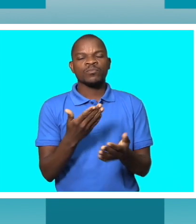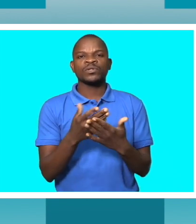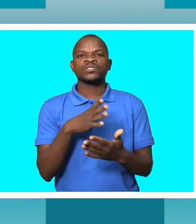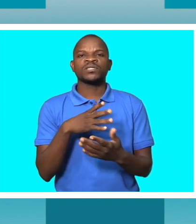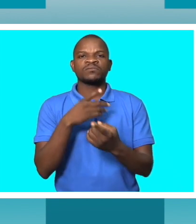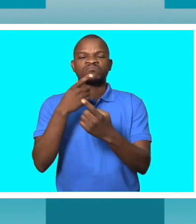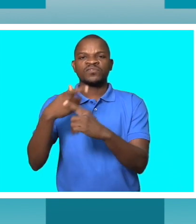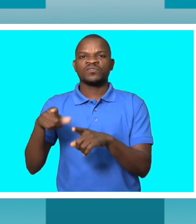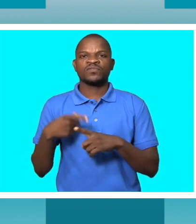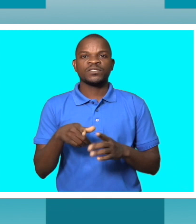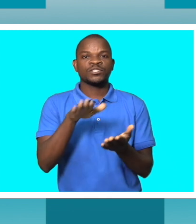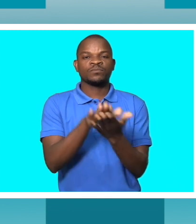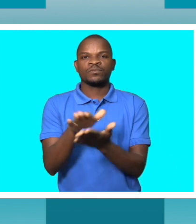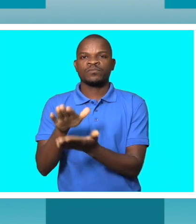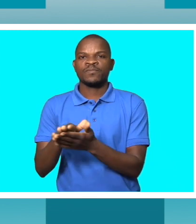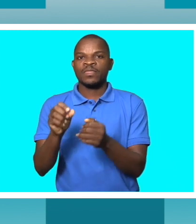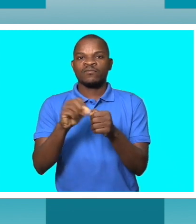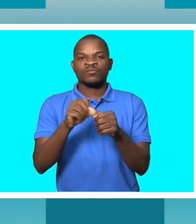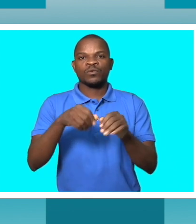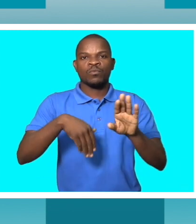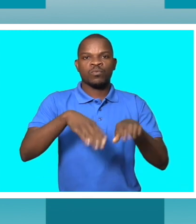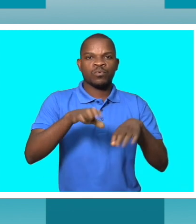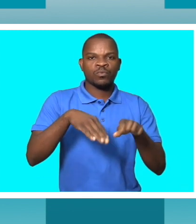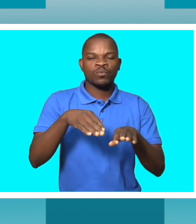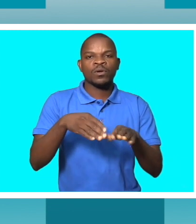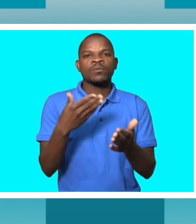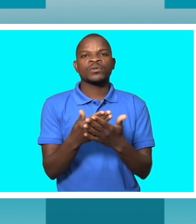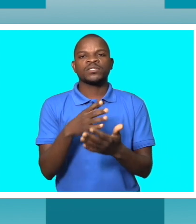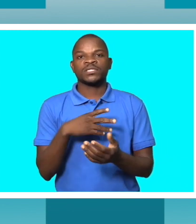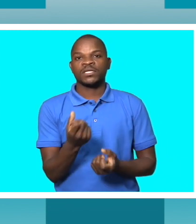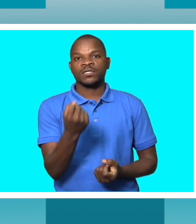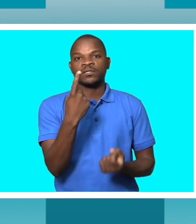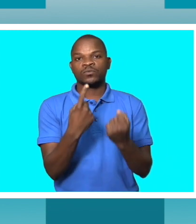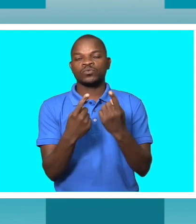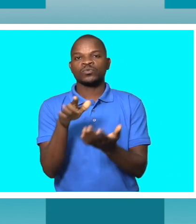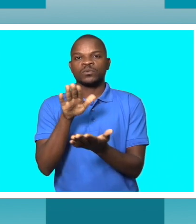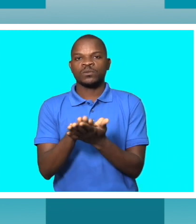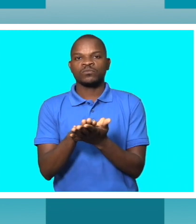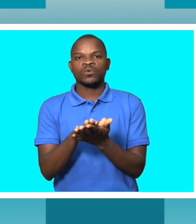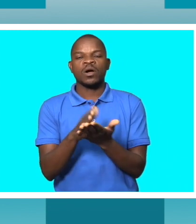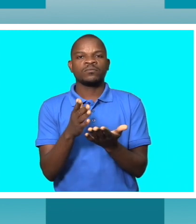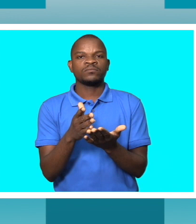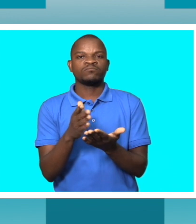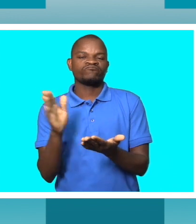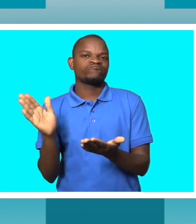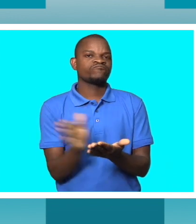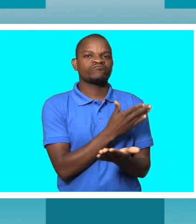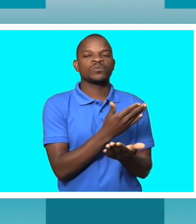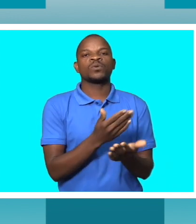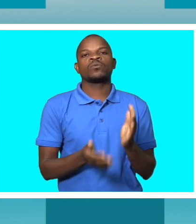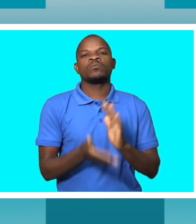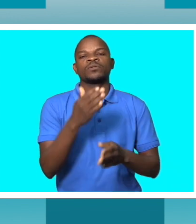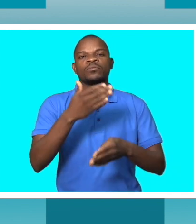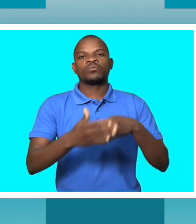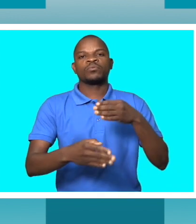haver recente desportivo, falo do campo, às vezes temos comunidades que levar do campo para a construção de